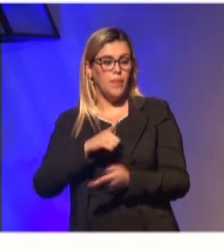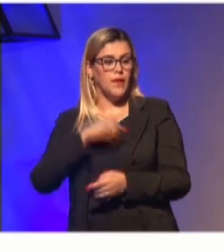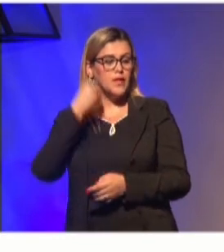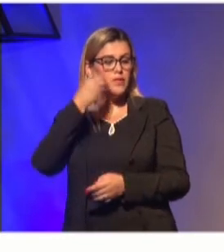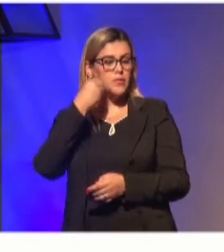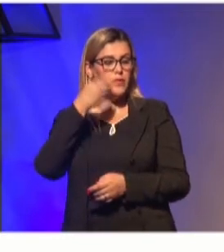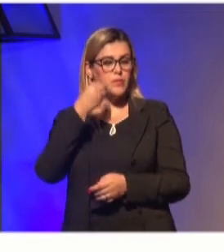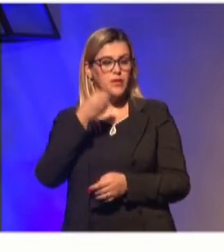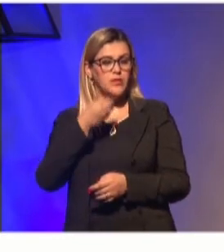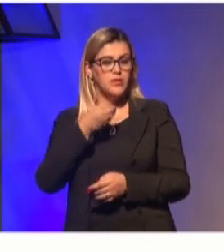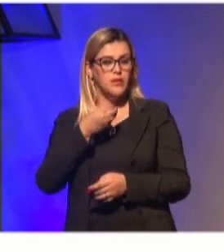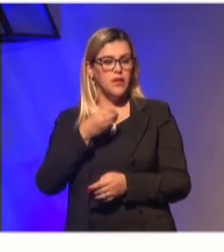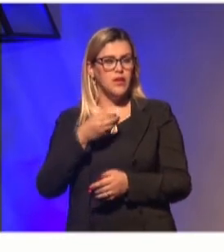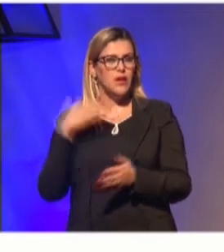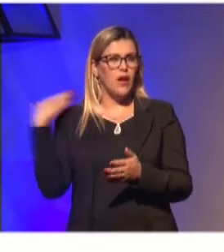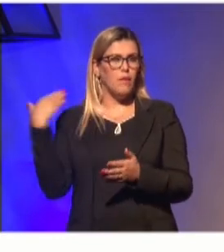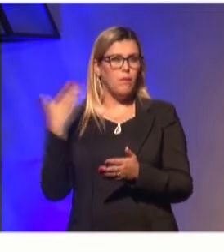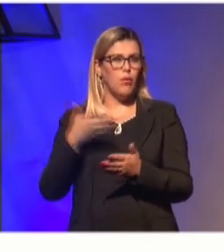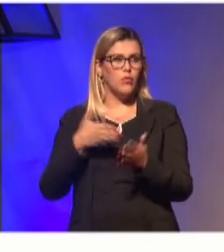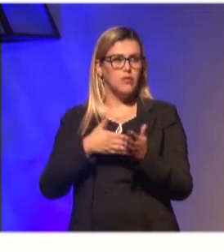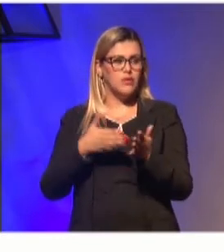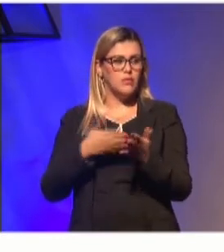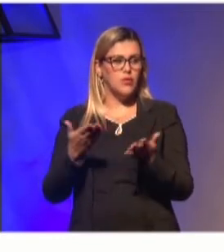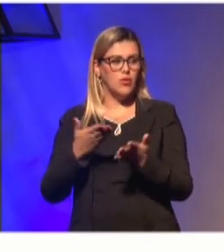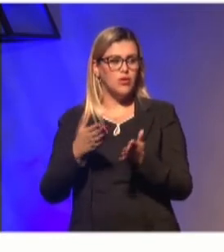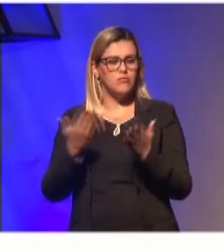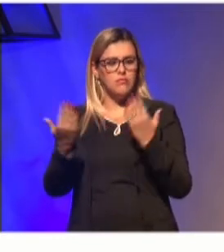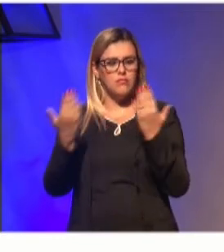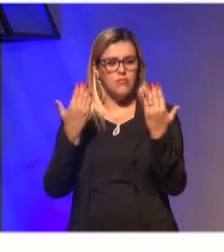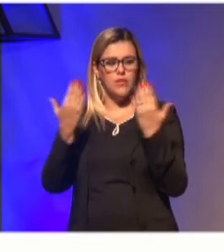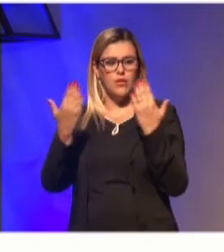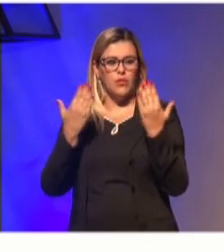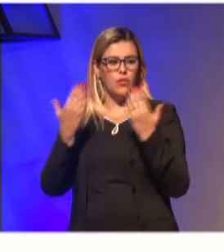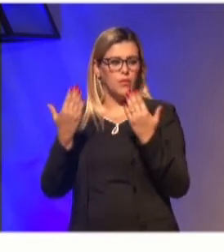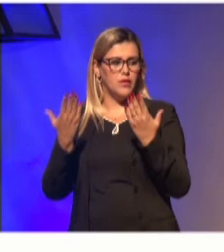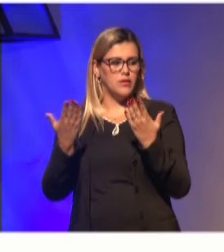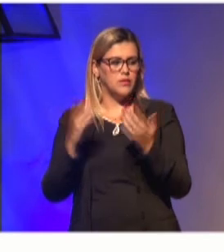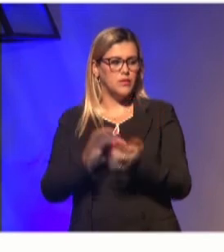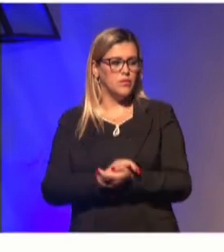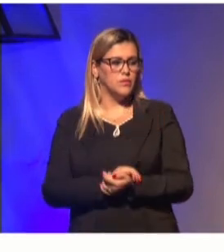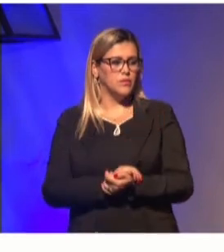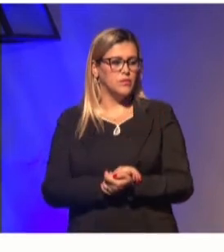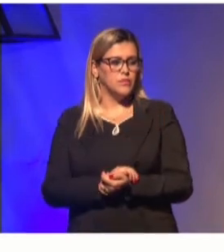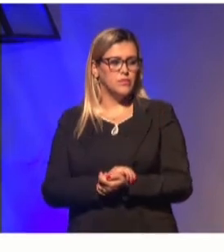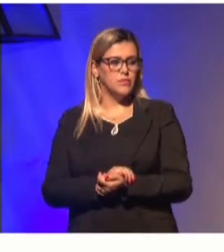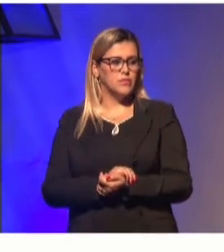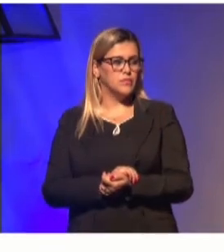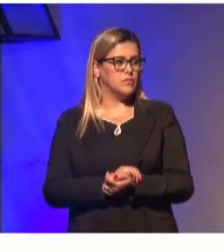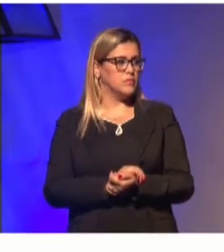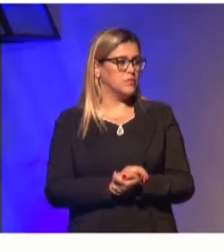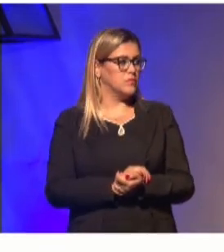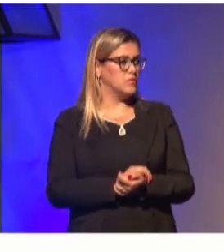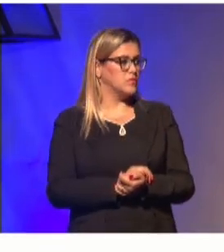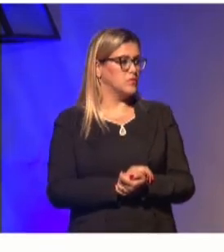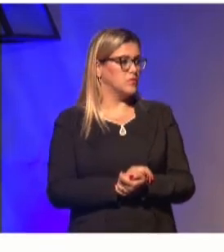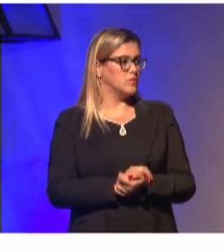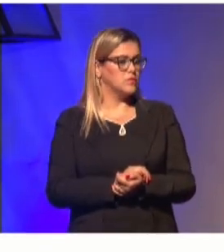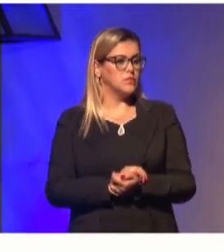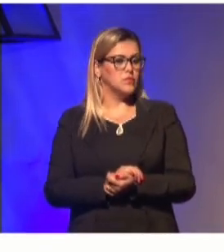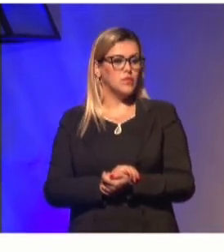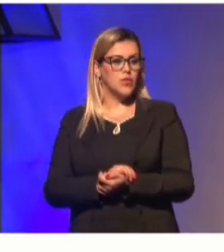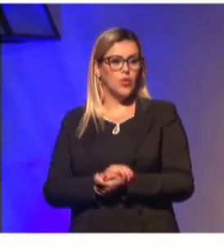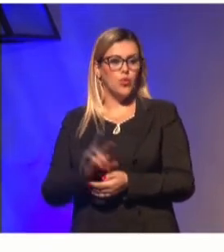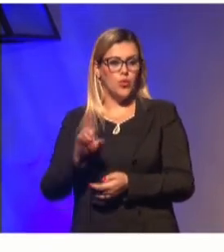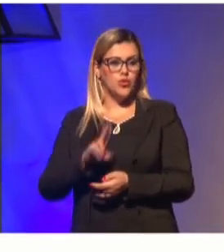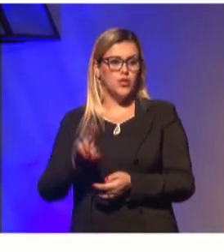e a gente recentemente começou a buscar a comparação com agentes farmacológicos. Então, utilizar, além